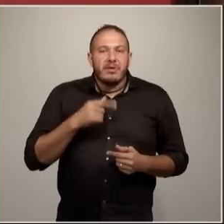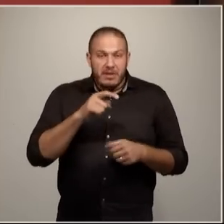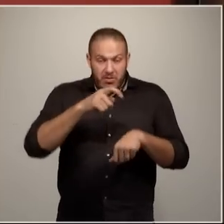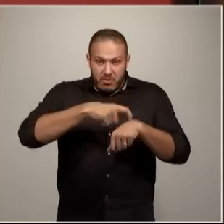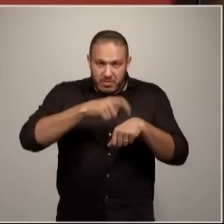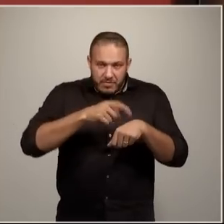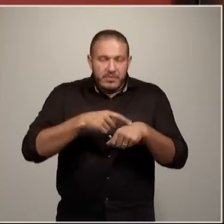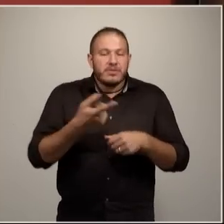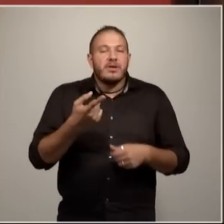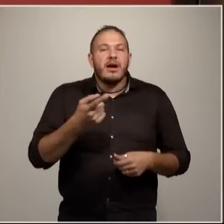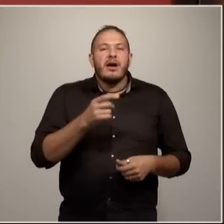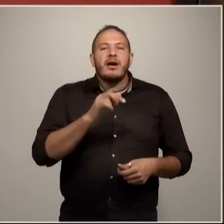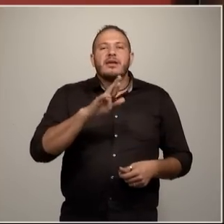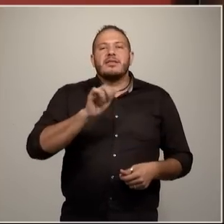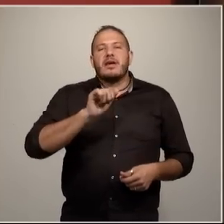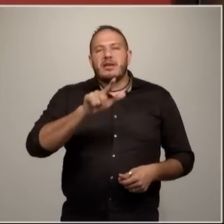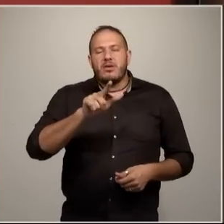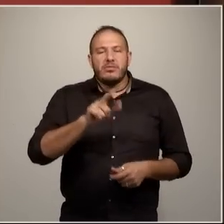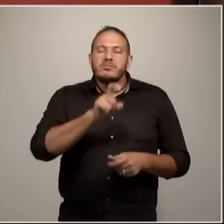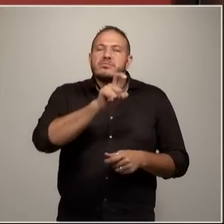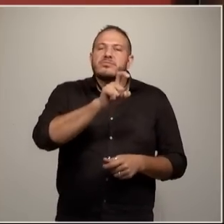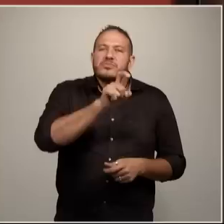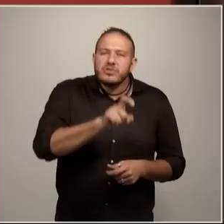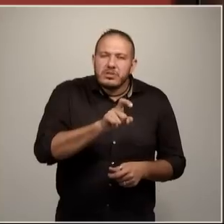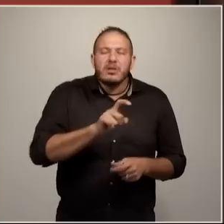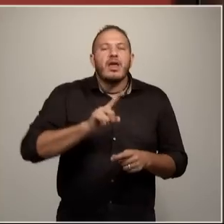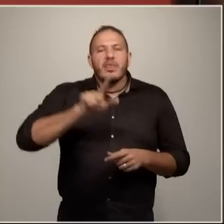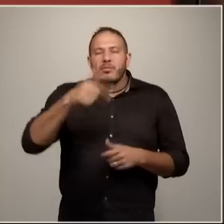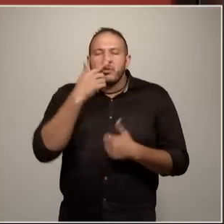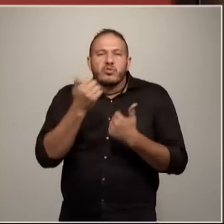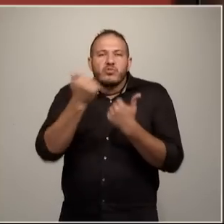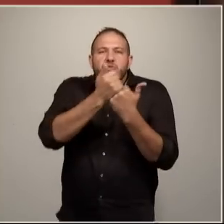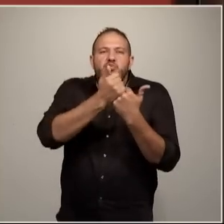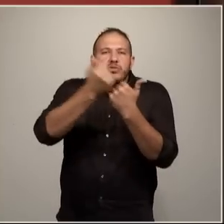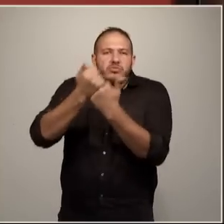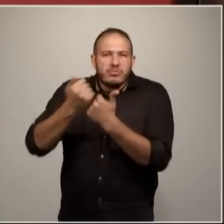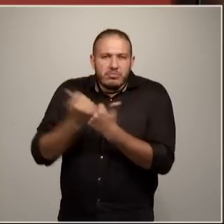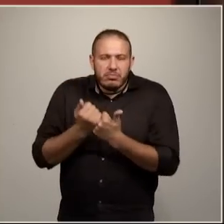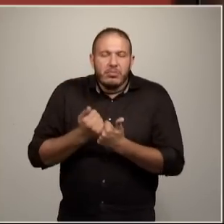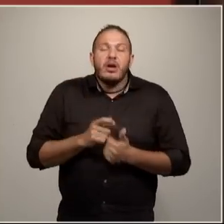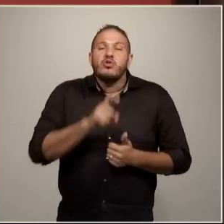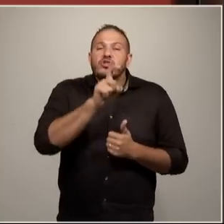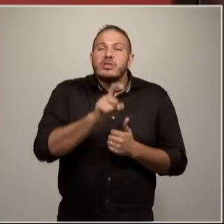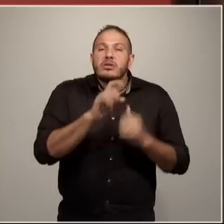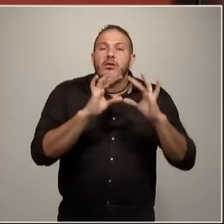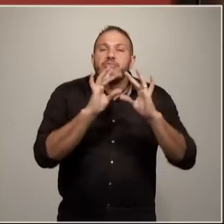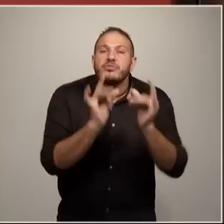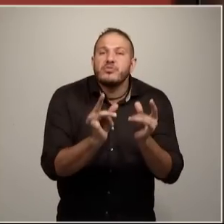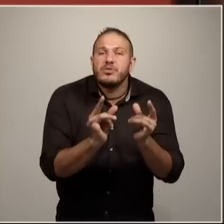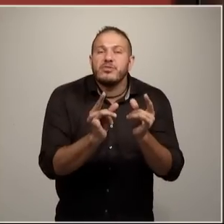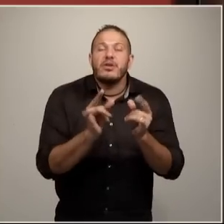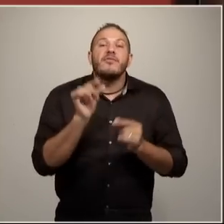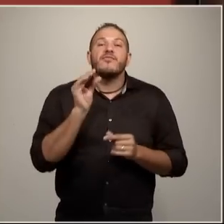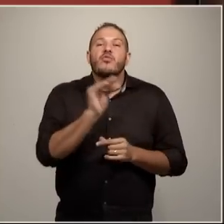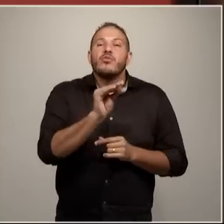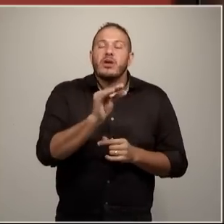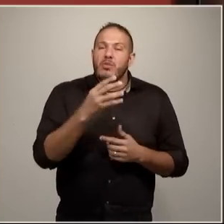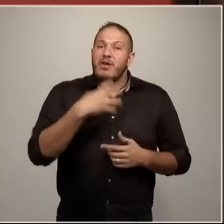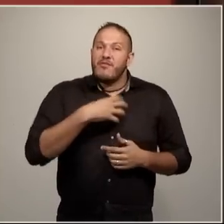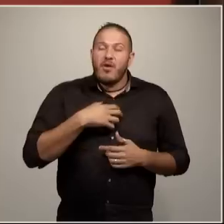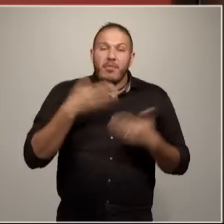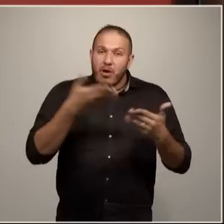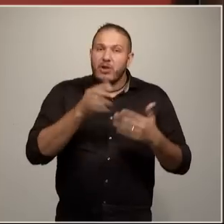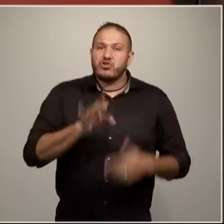x e depois eu substituí o x nos extremos, o x sumiu. E ficou uma fórmula que agora só